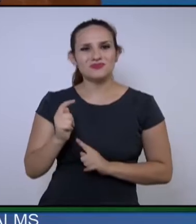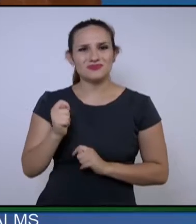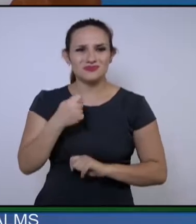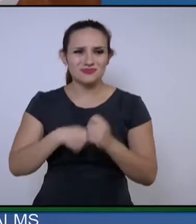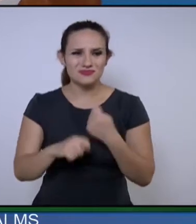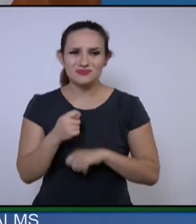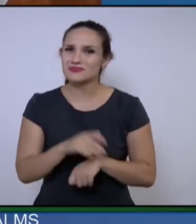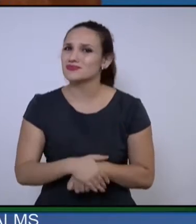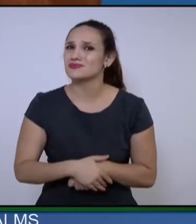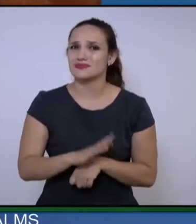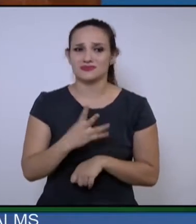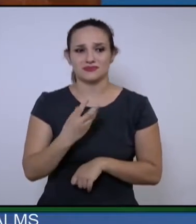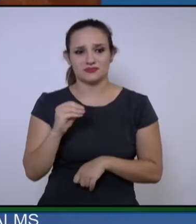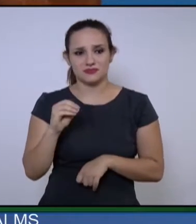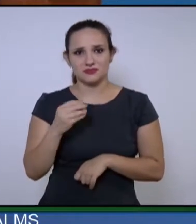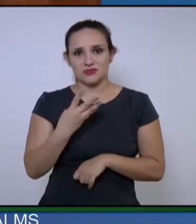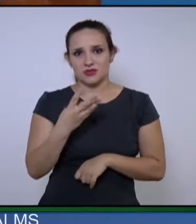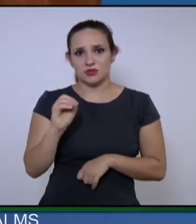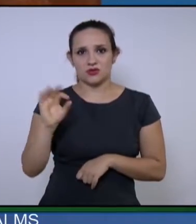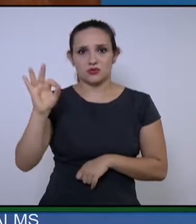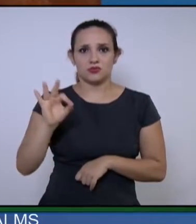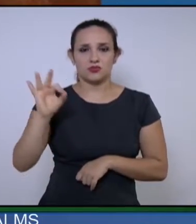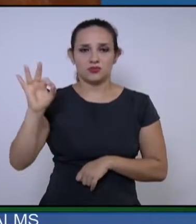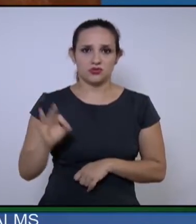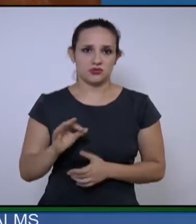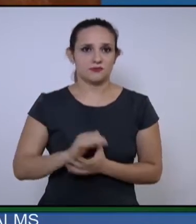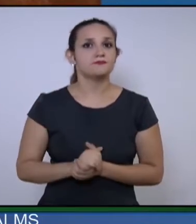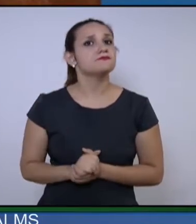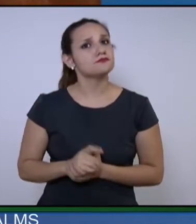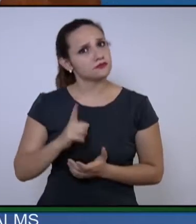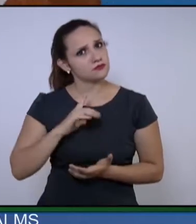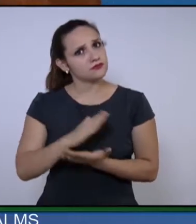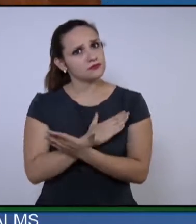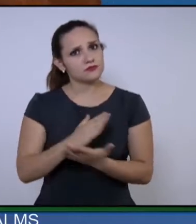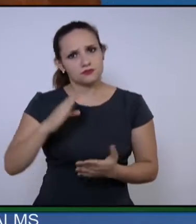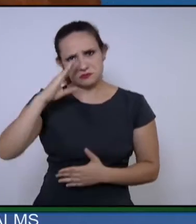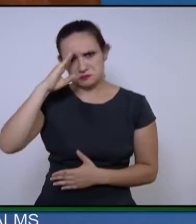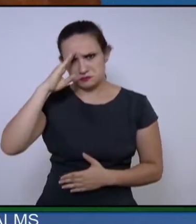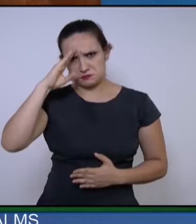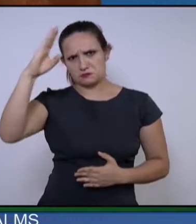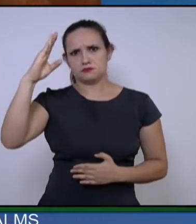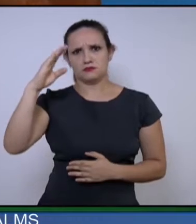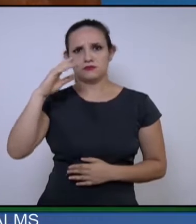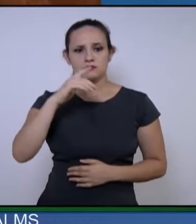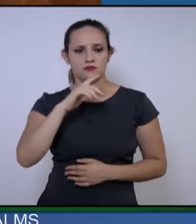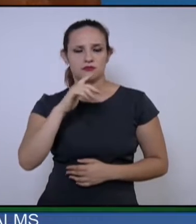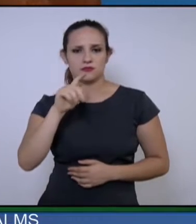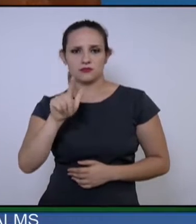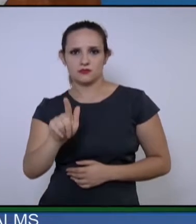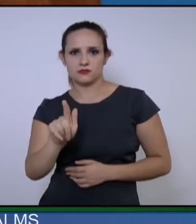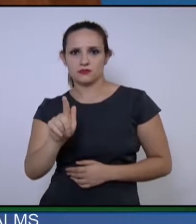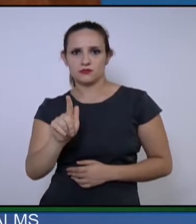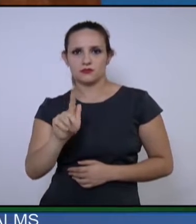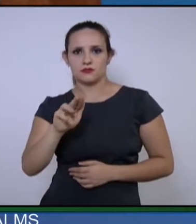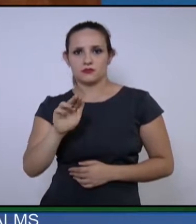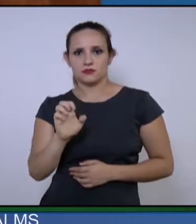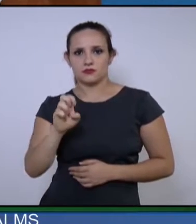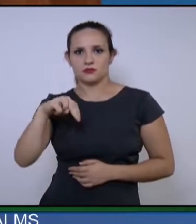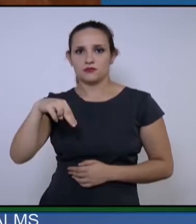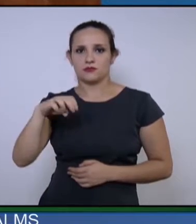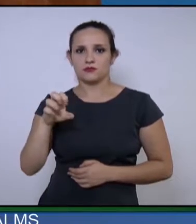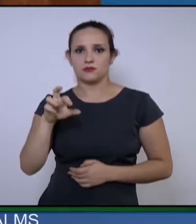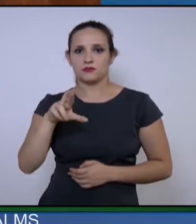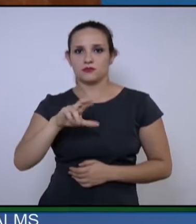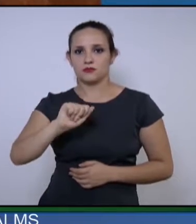dos recursos. Generais afirmaram à reportagem que foram obrigados a usar reservas de combustíveis e